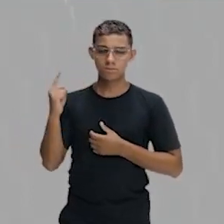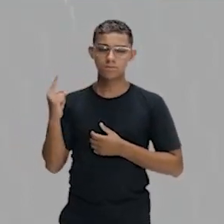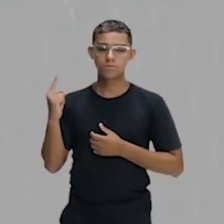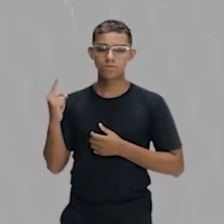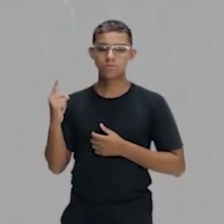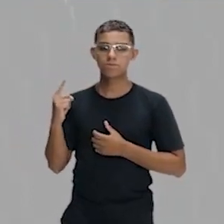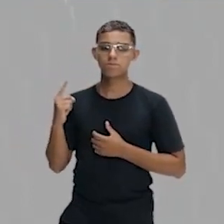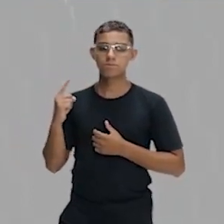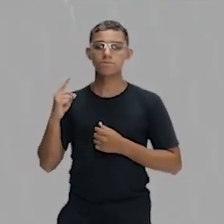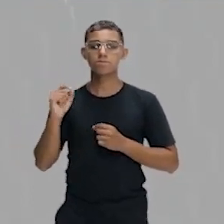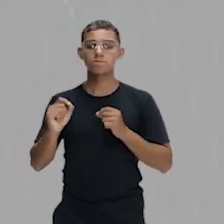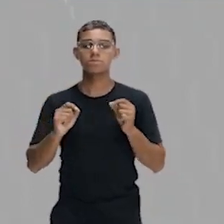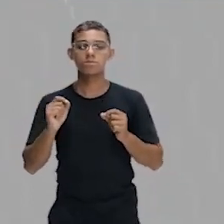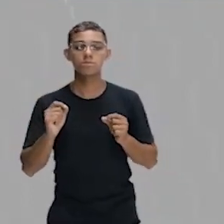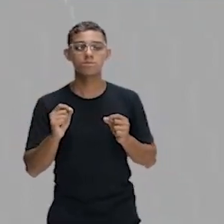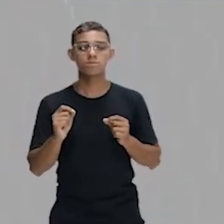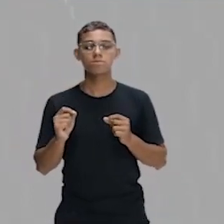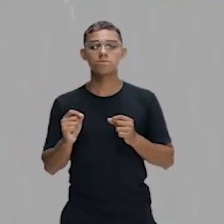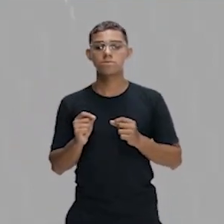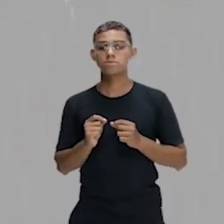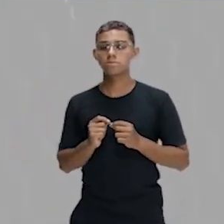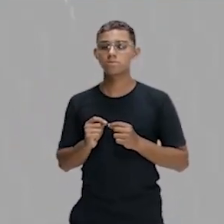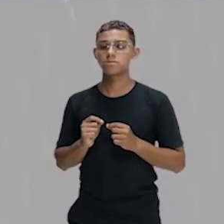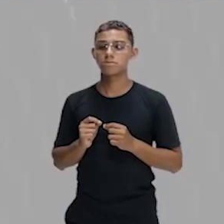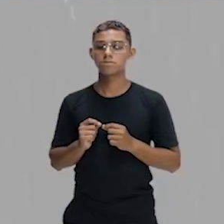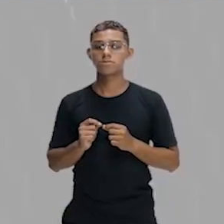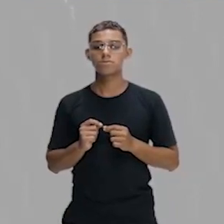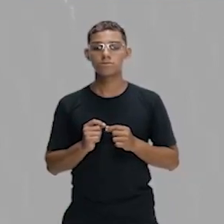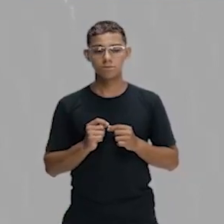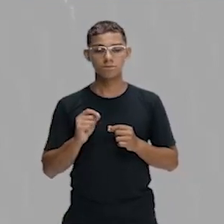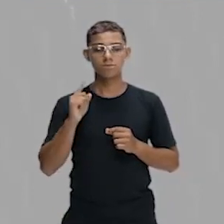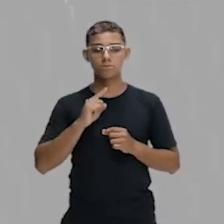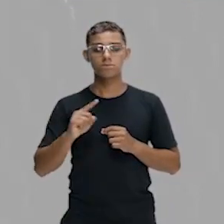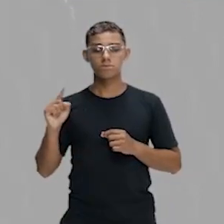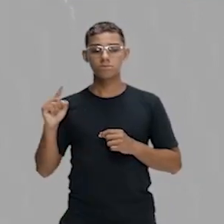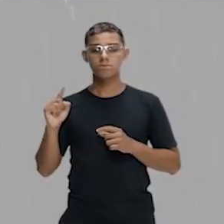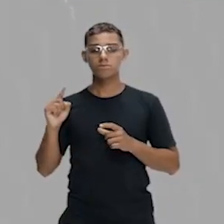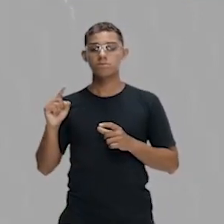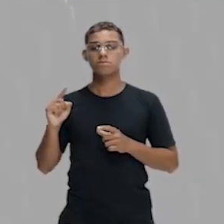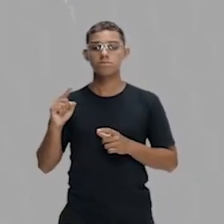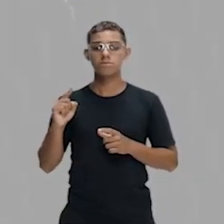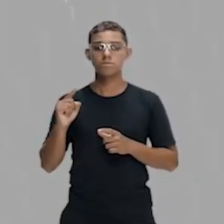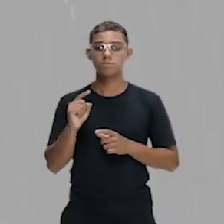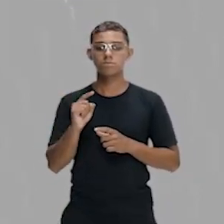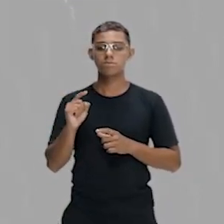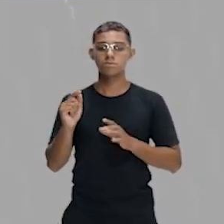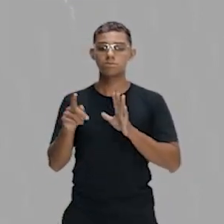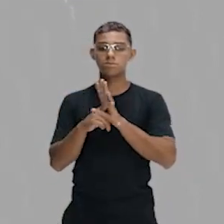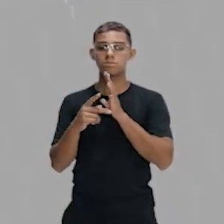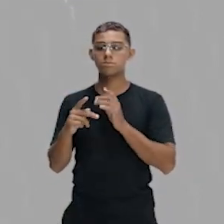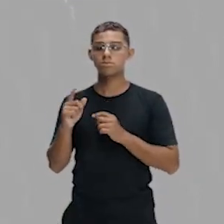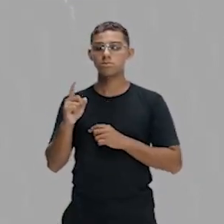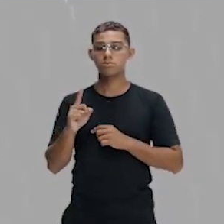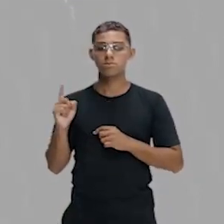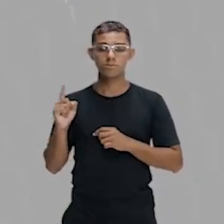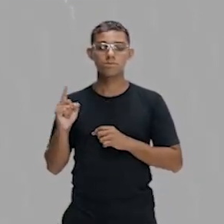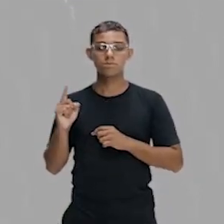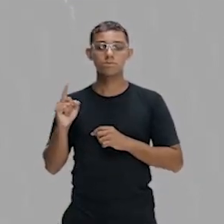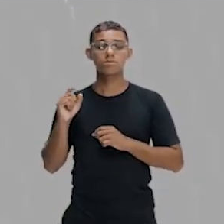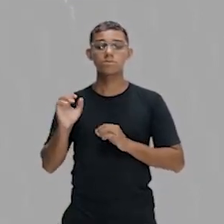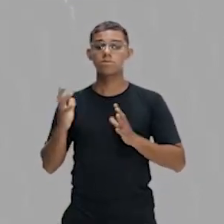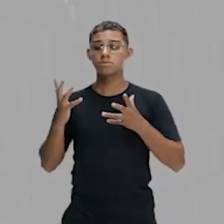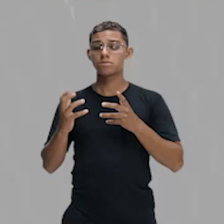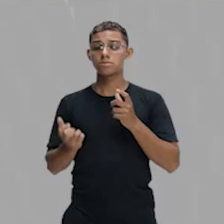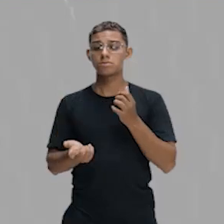períodos secos. O fogo para o cerrado ele é importante em pequena quantidade. E é um fogo que é